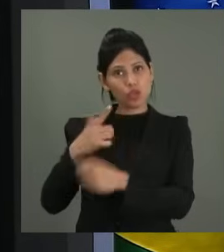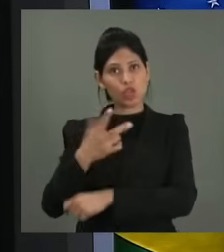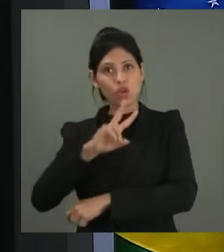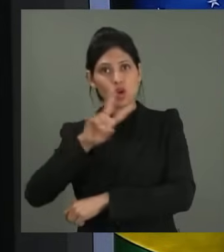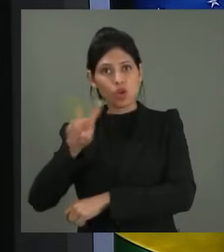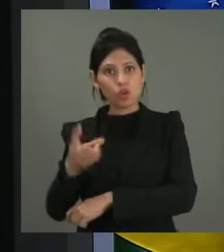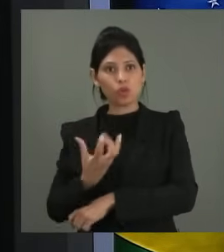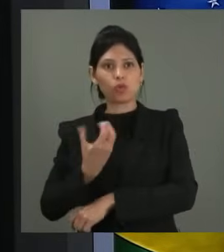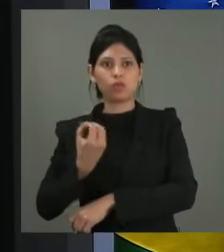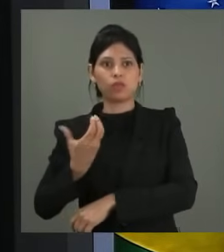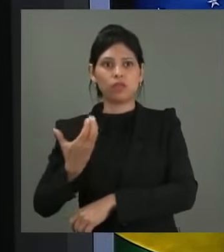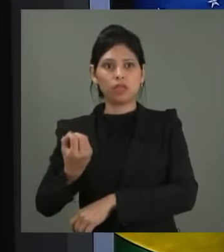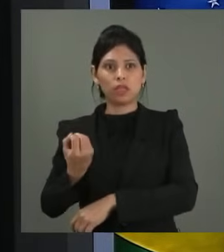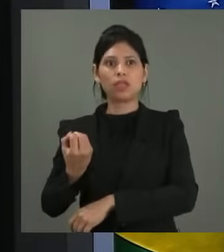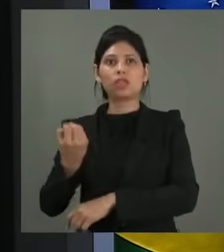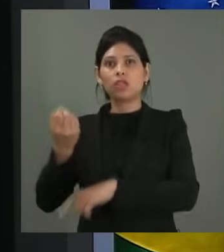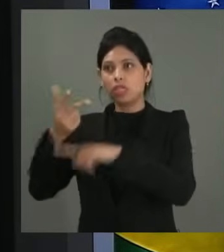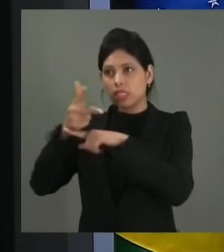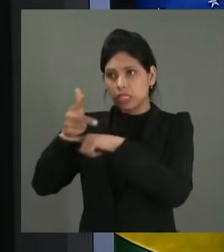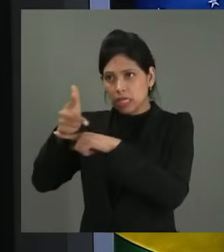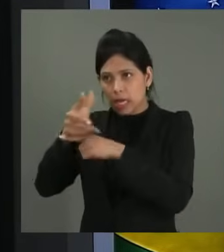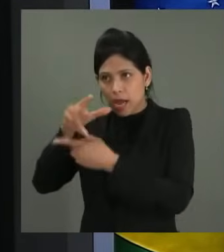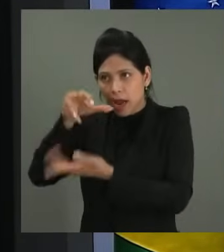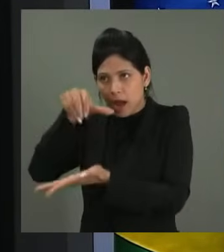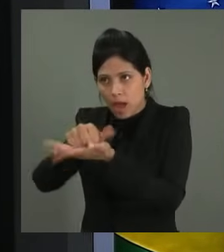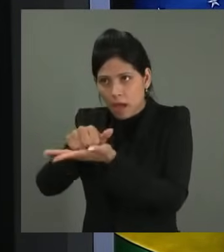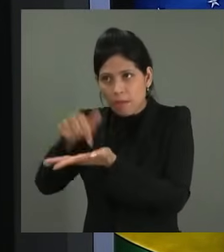2 entregou e depois disse que não tinha mais, foi apagada.